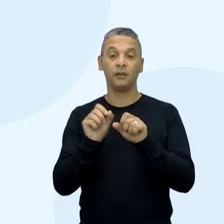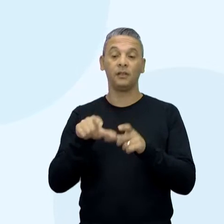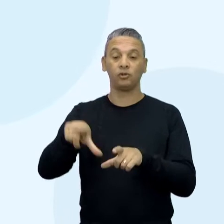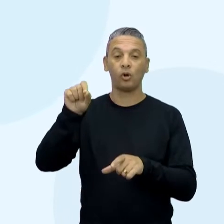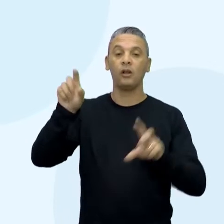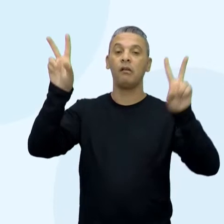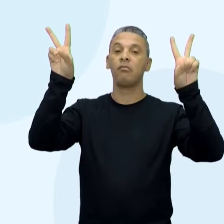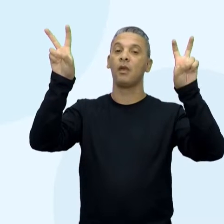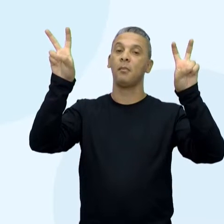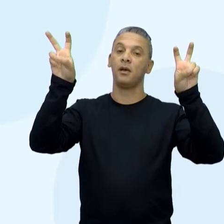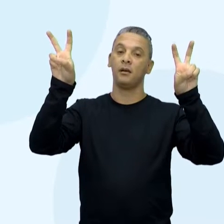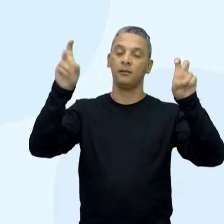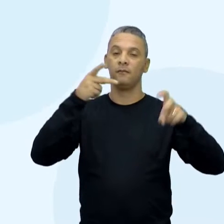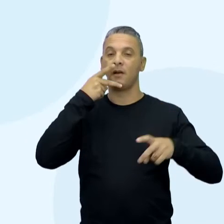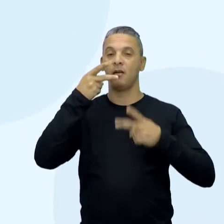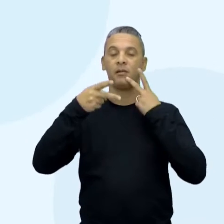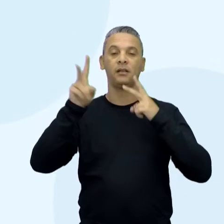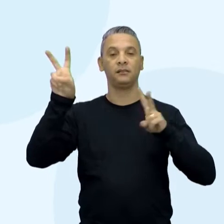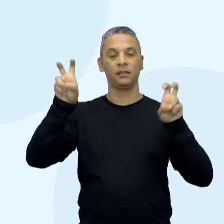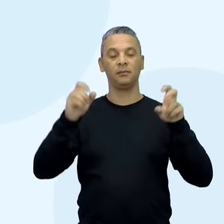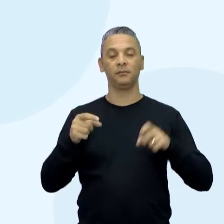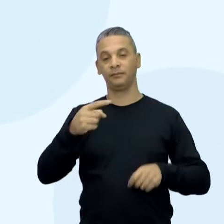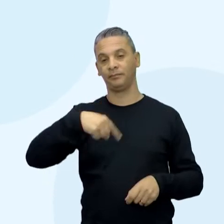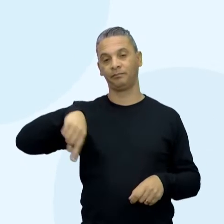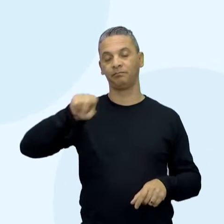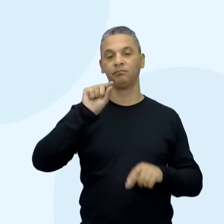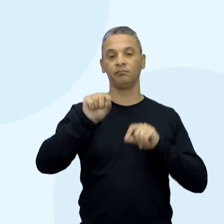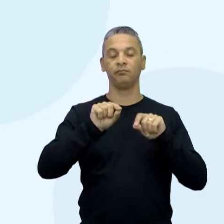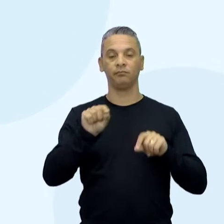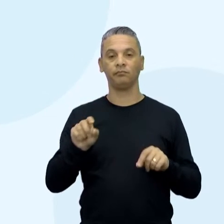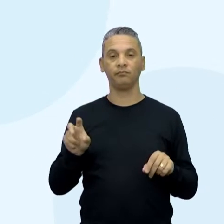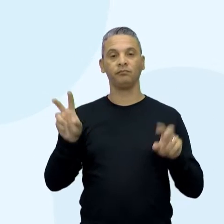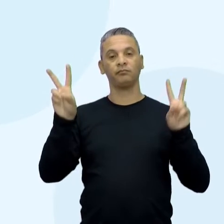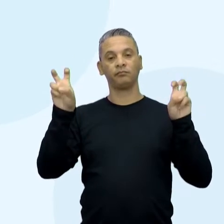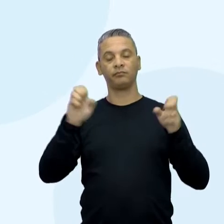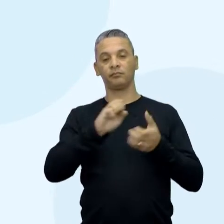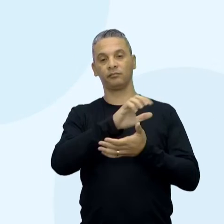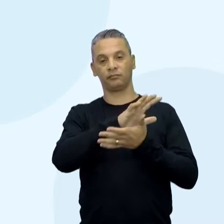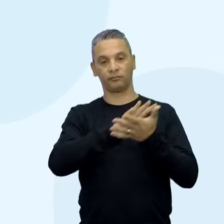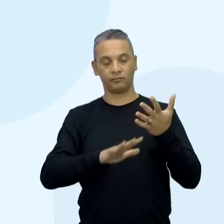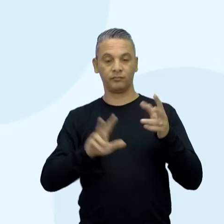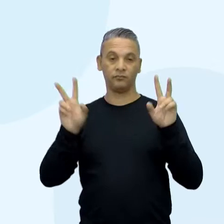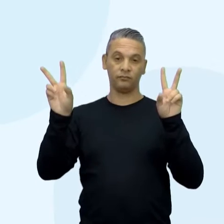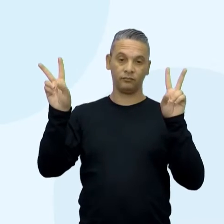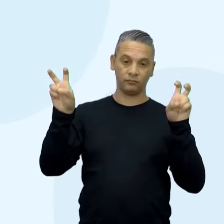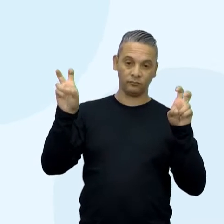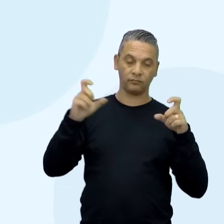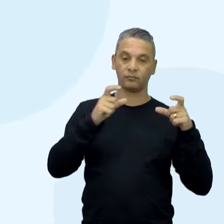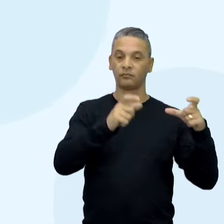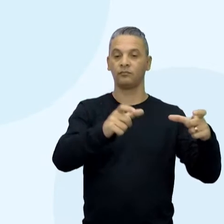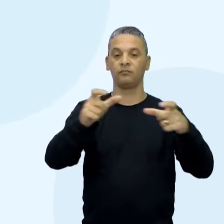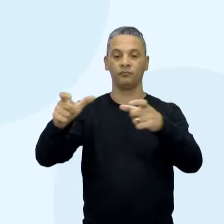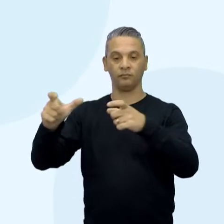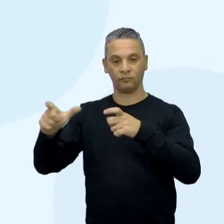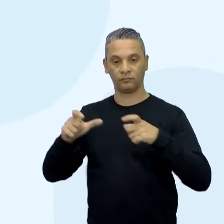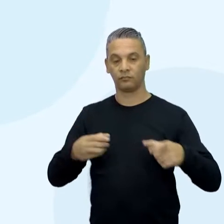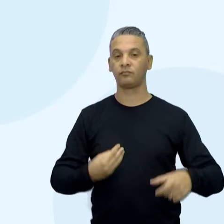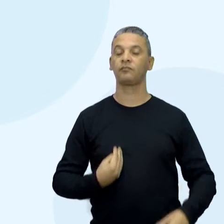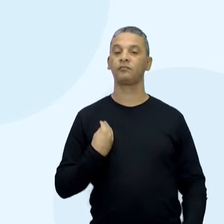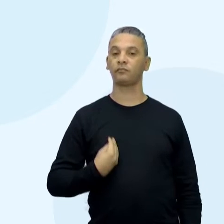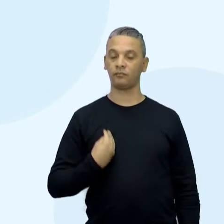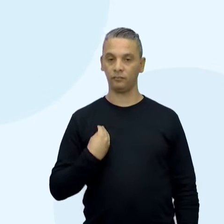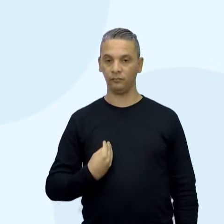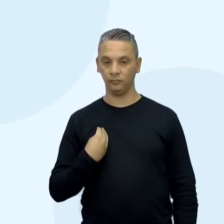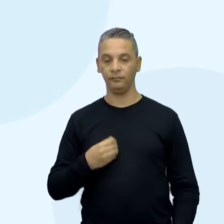seu podcast, né? No caso aqui é a nossa atividade, né, sobre os espaços de vivência, tá?